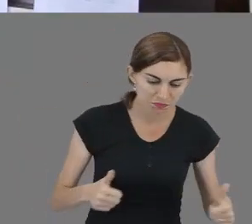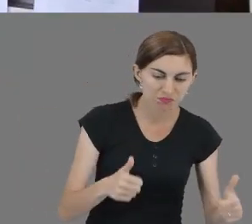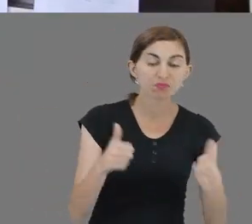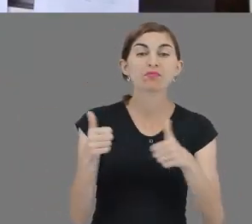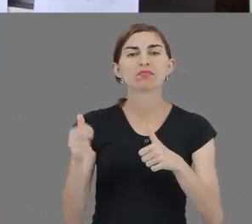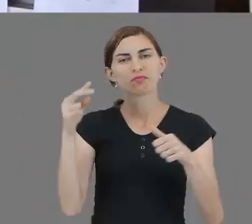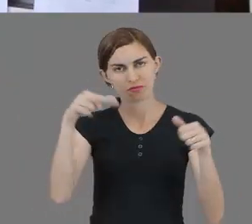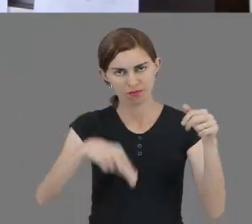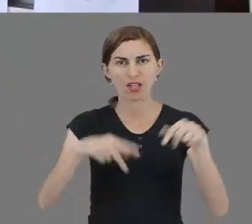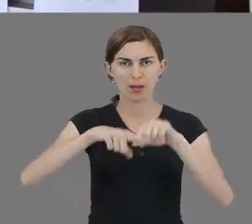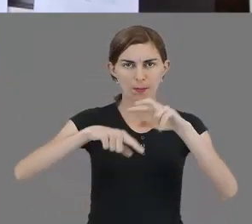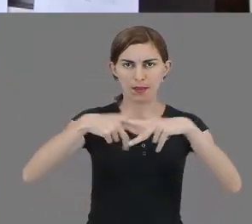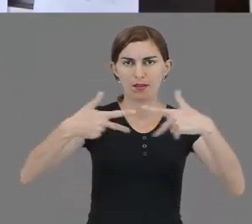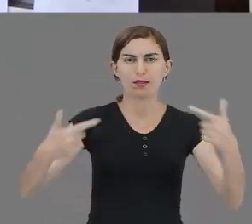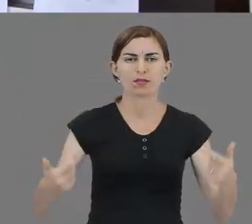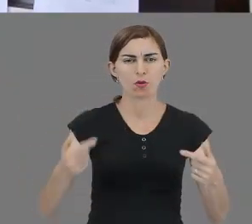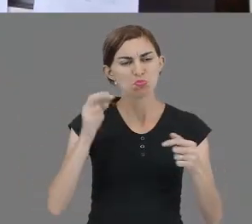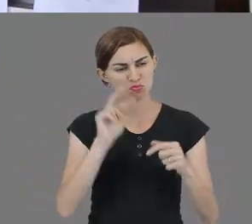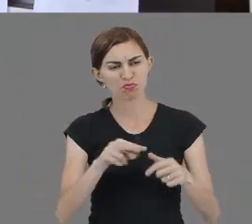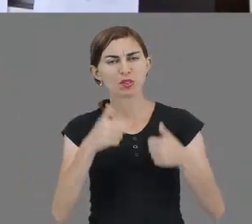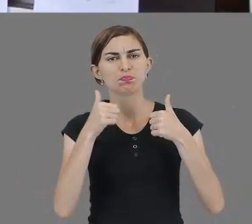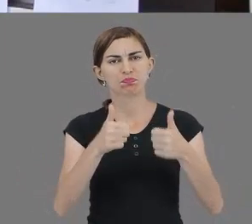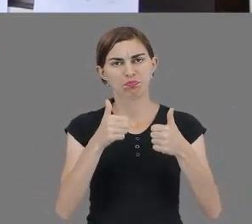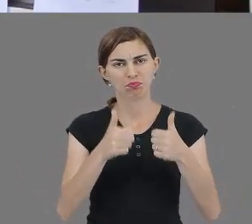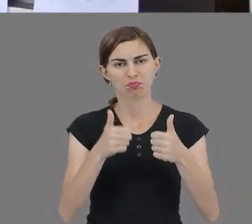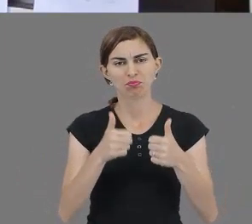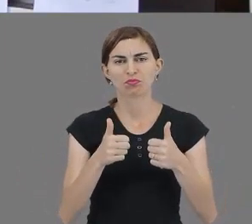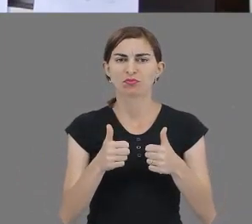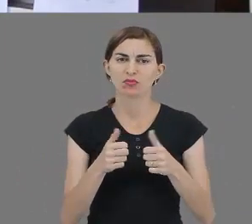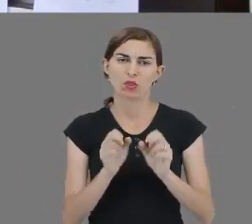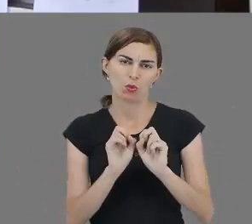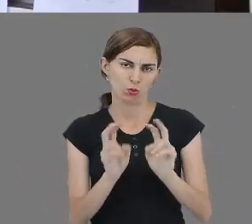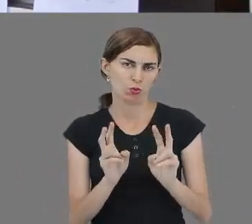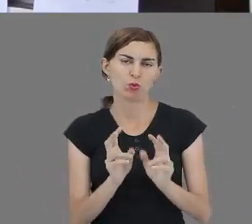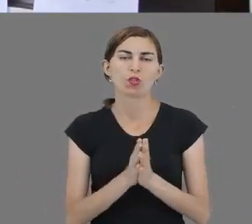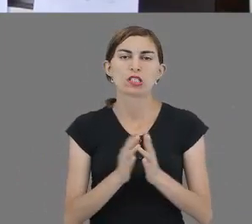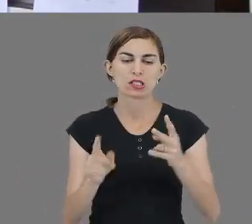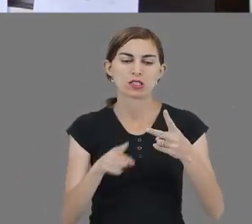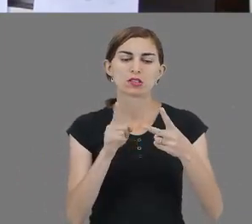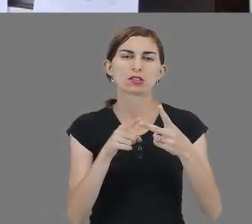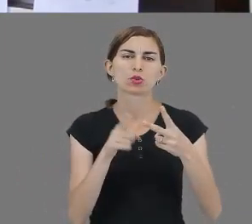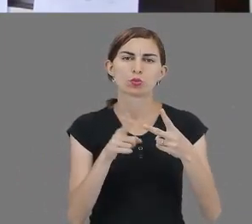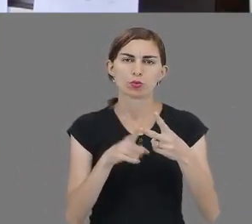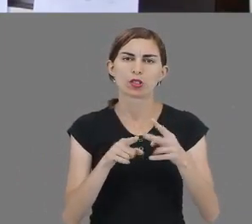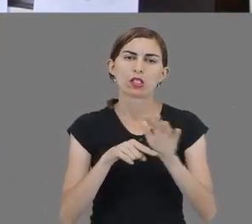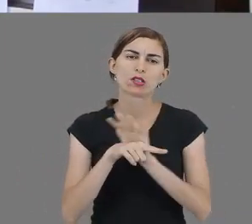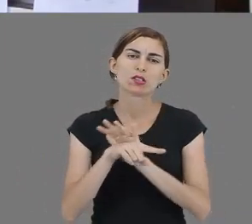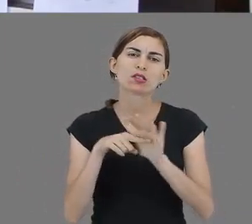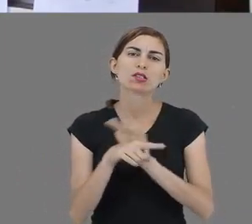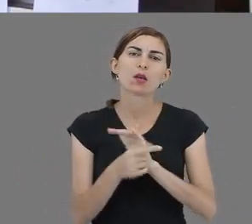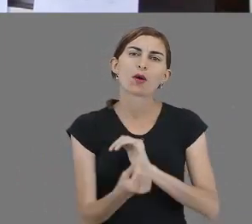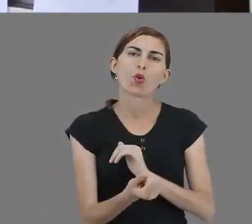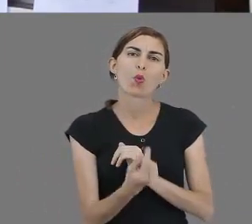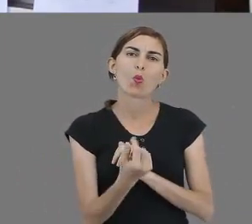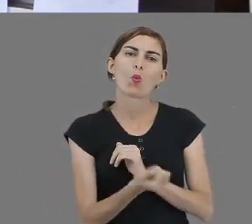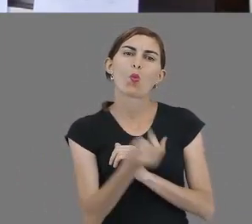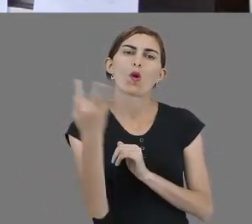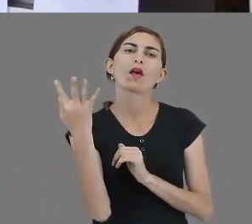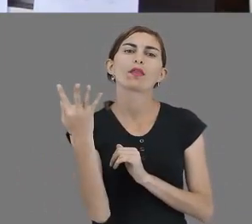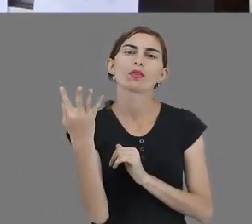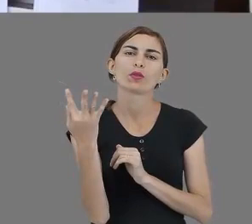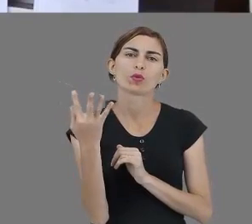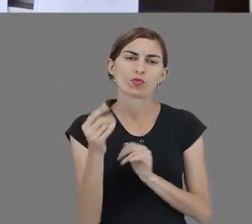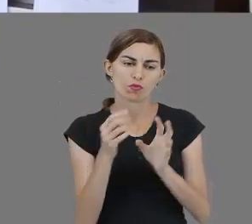bem. Como eu olhei, vi que está tudo bem, vou para a segunda etapa, que seria o exame